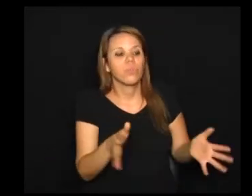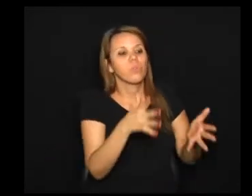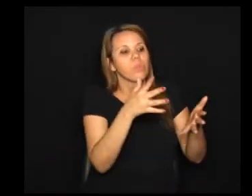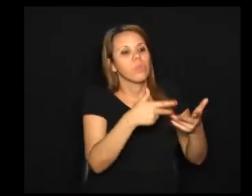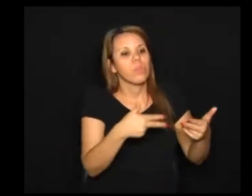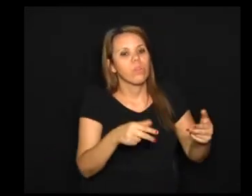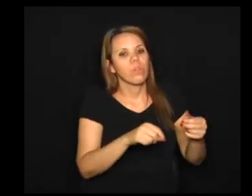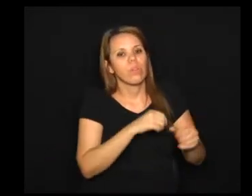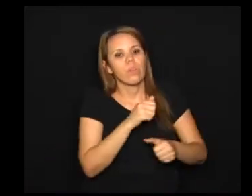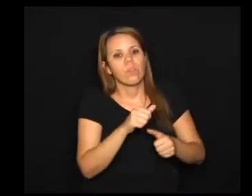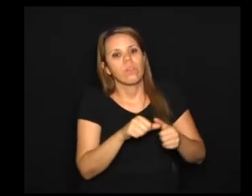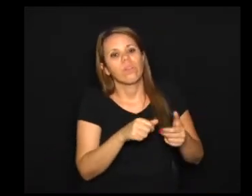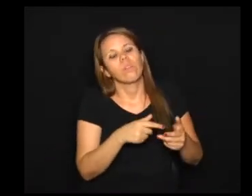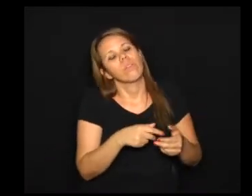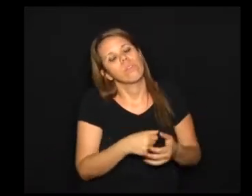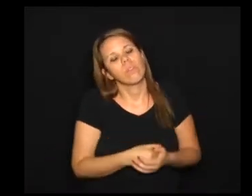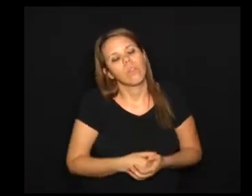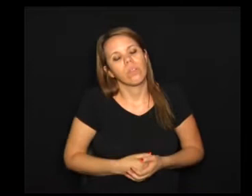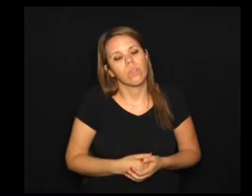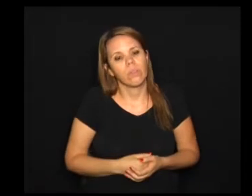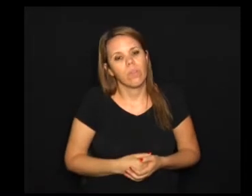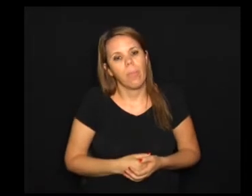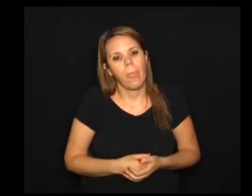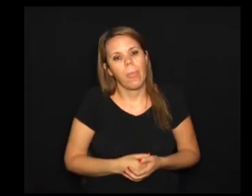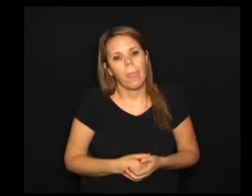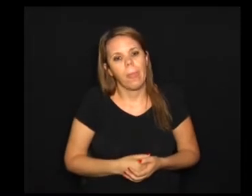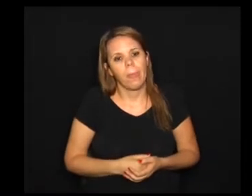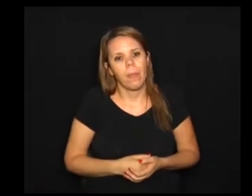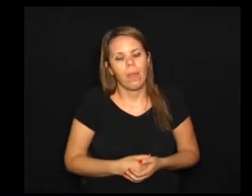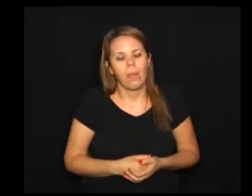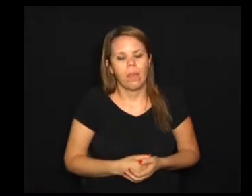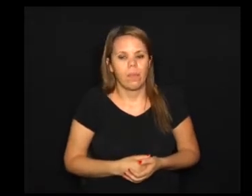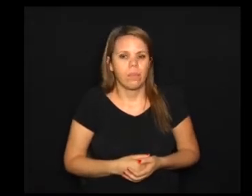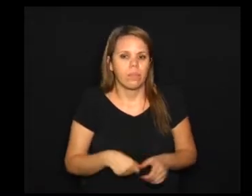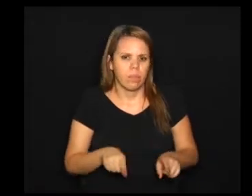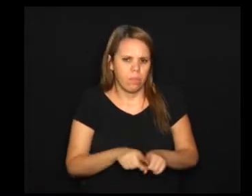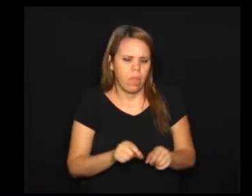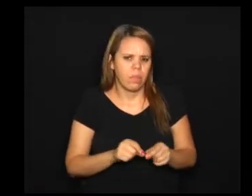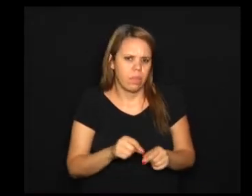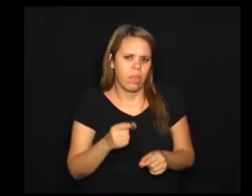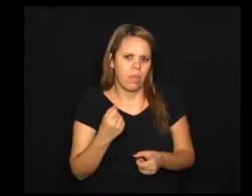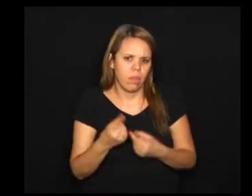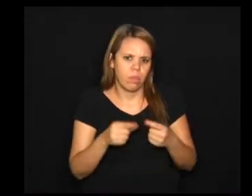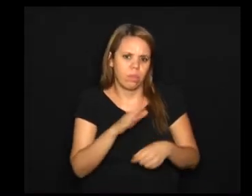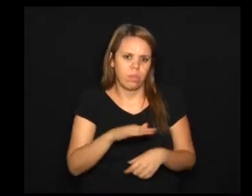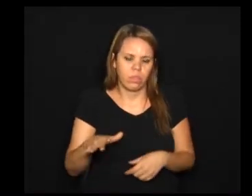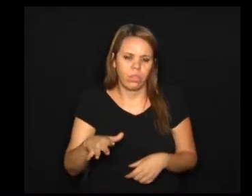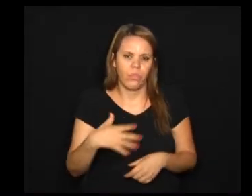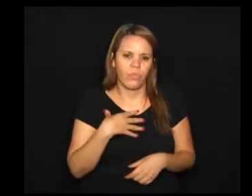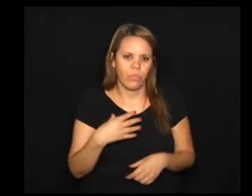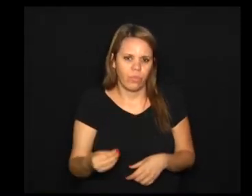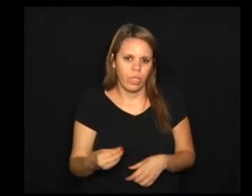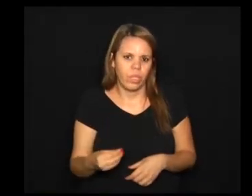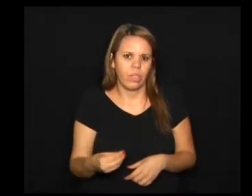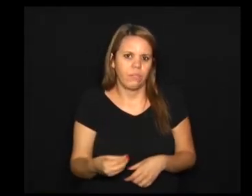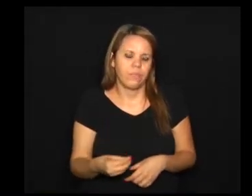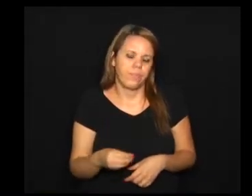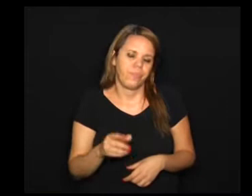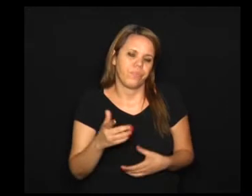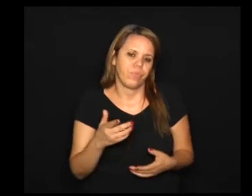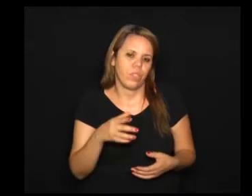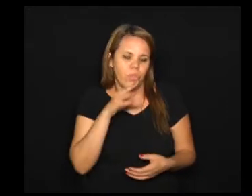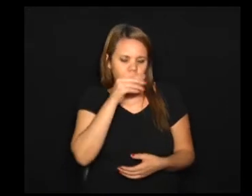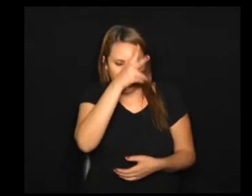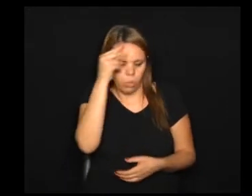atividades. E como não pode ser diferente, tem também crianças, filhos de servidores que são crianças com deficiência